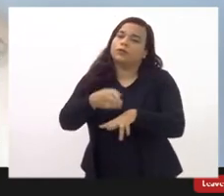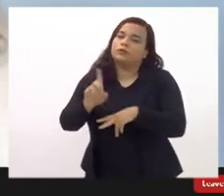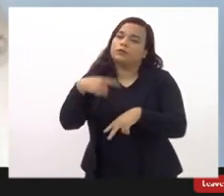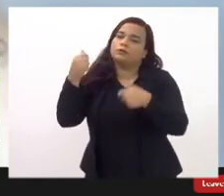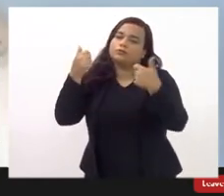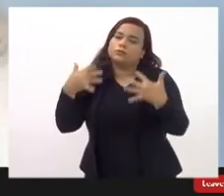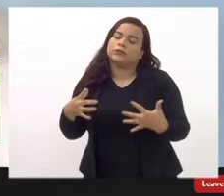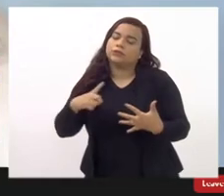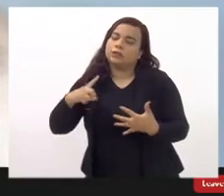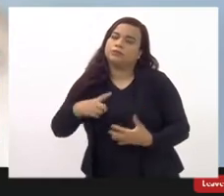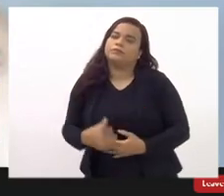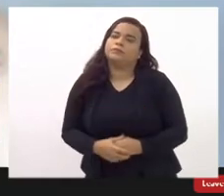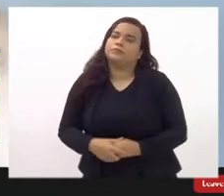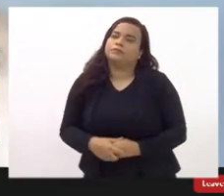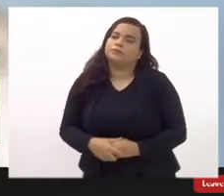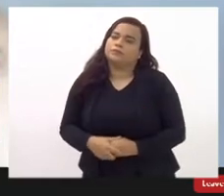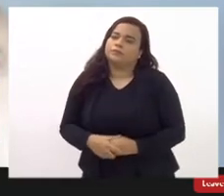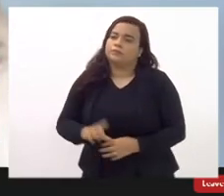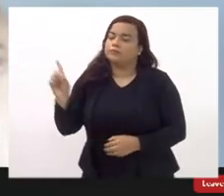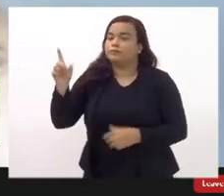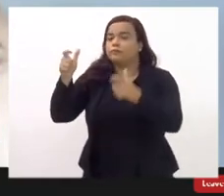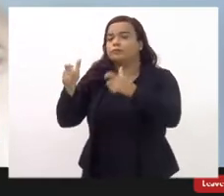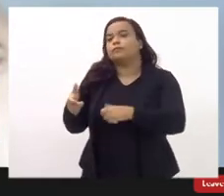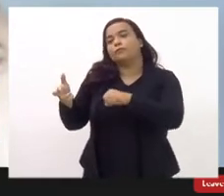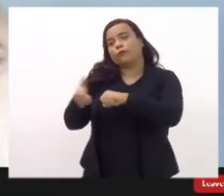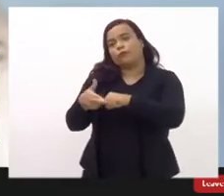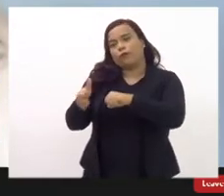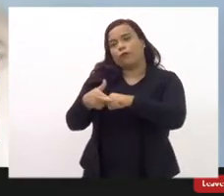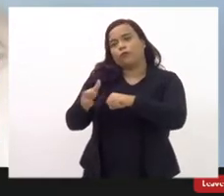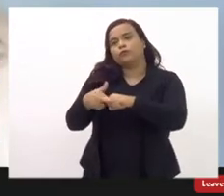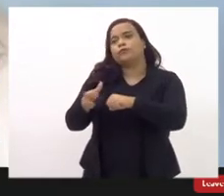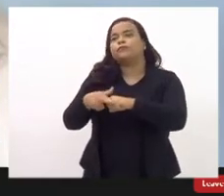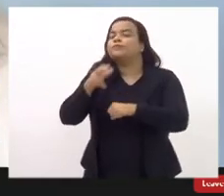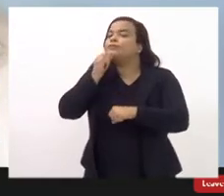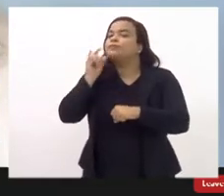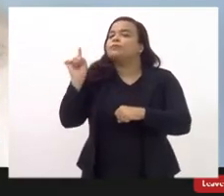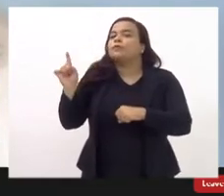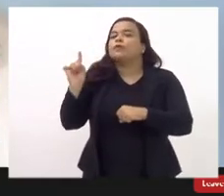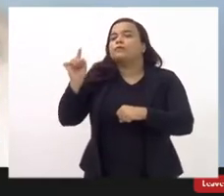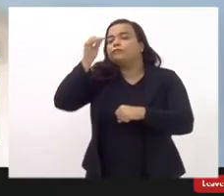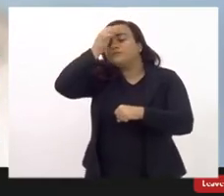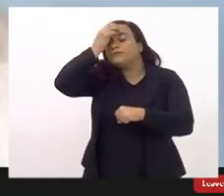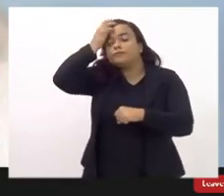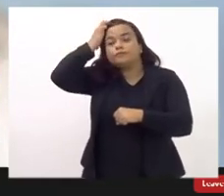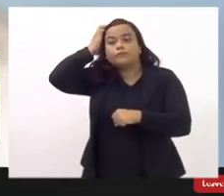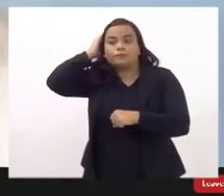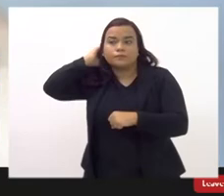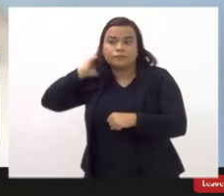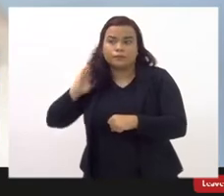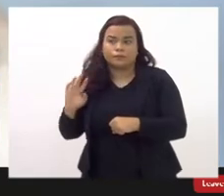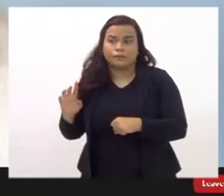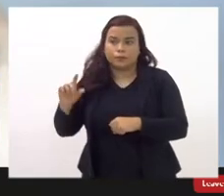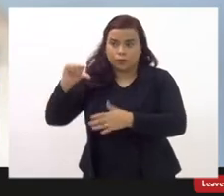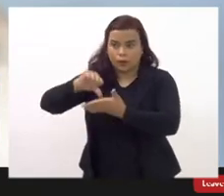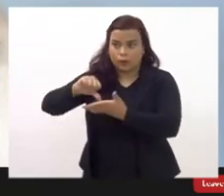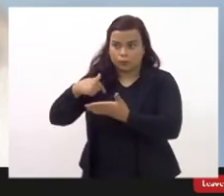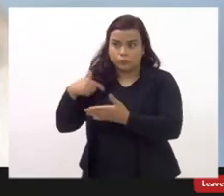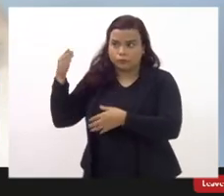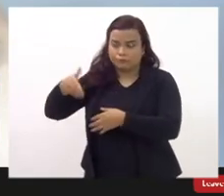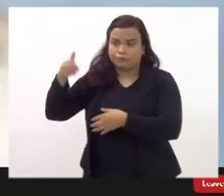tratando. No campus Belfor Roxo, por exemplo, e falo especificamente do campus em Pista Lotada, cerca